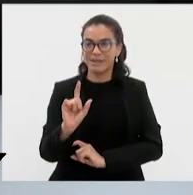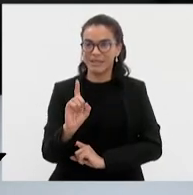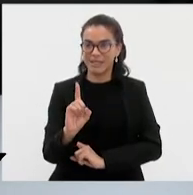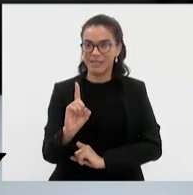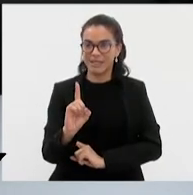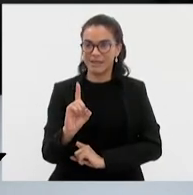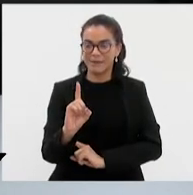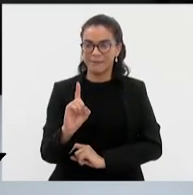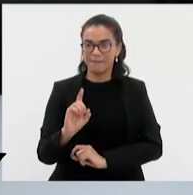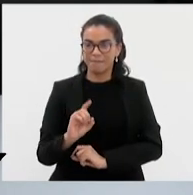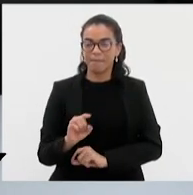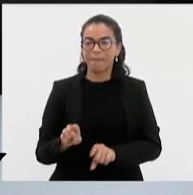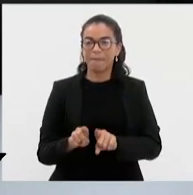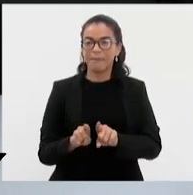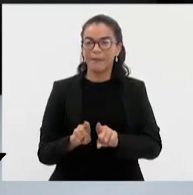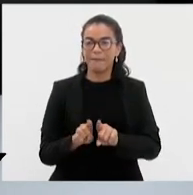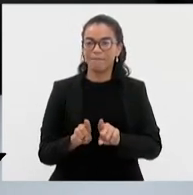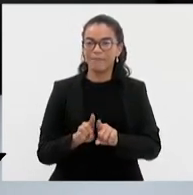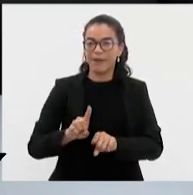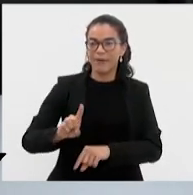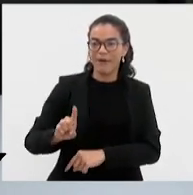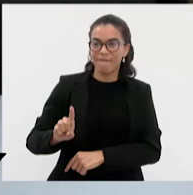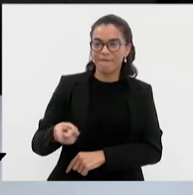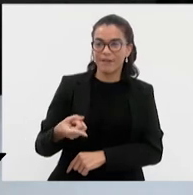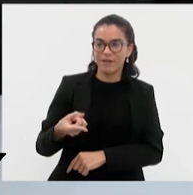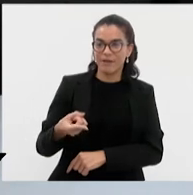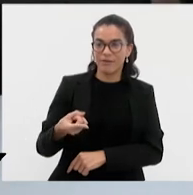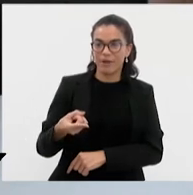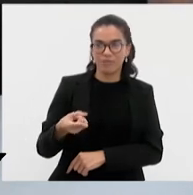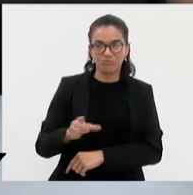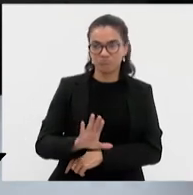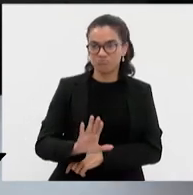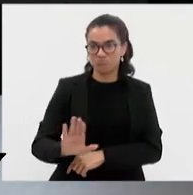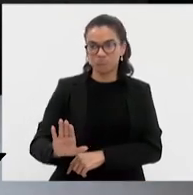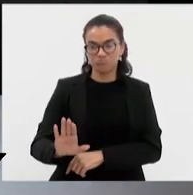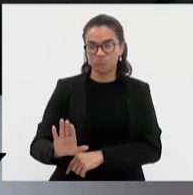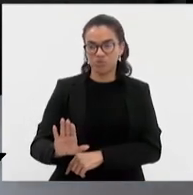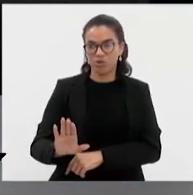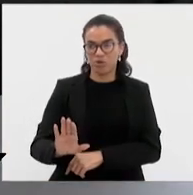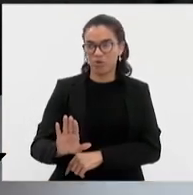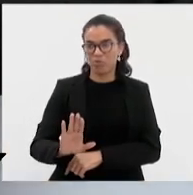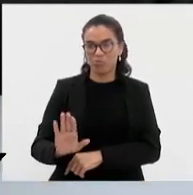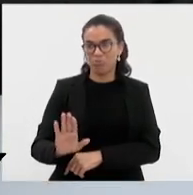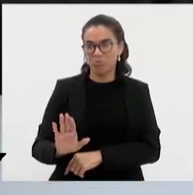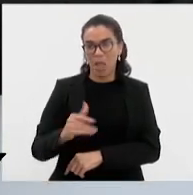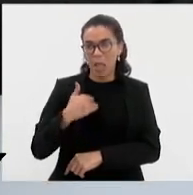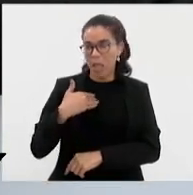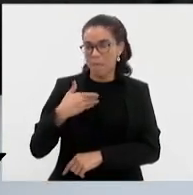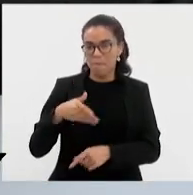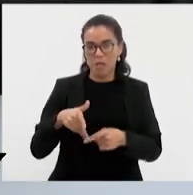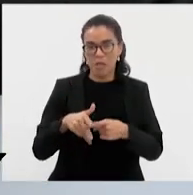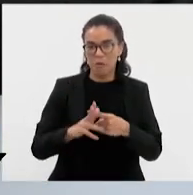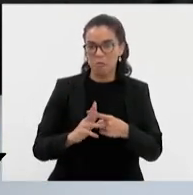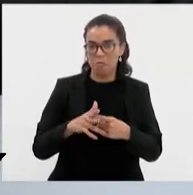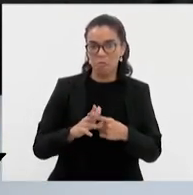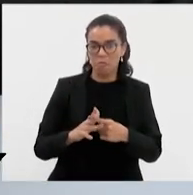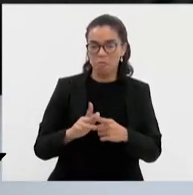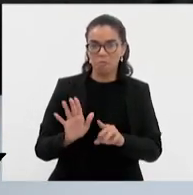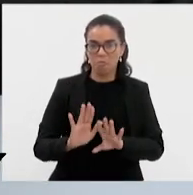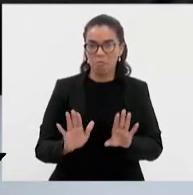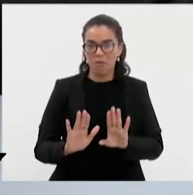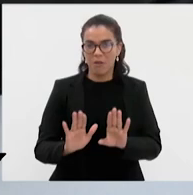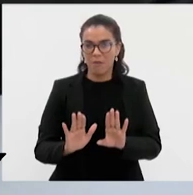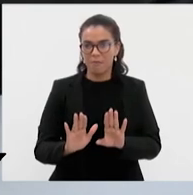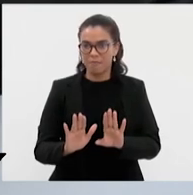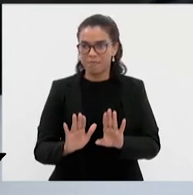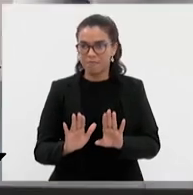E na segunda linha, eu acho que uma vírgula depois de eventos. Pelo menos na minha não está corrigida. Mas isso faz